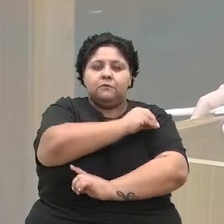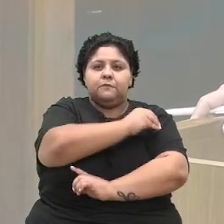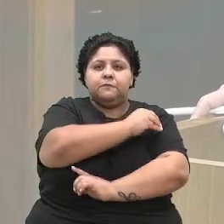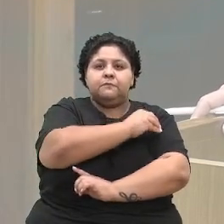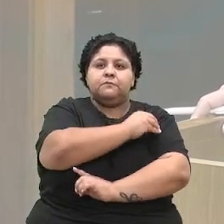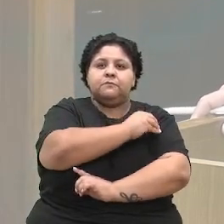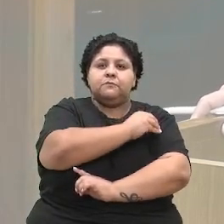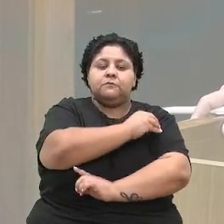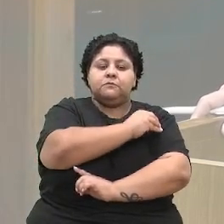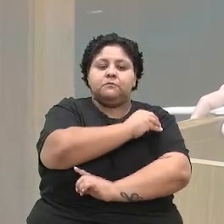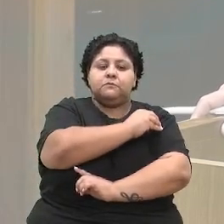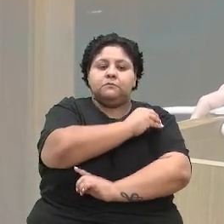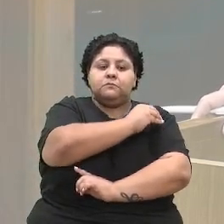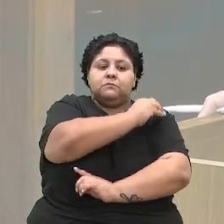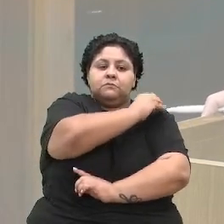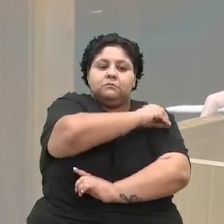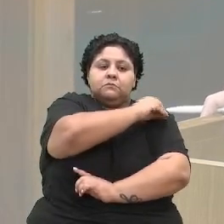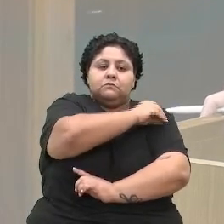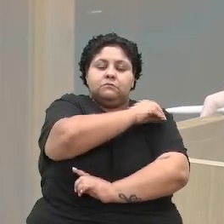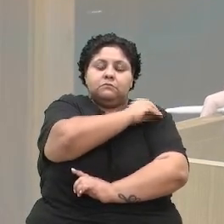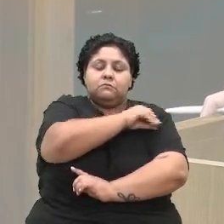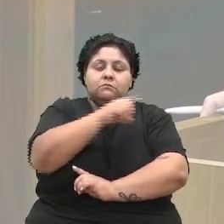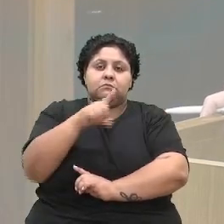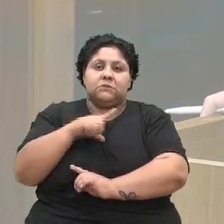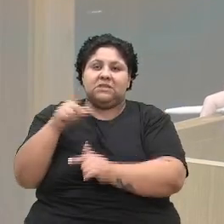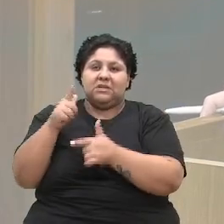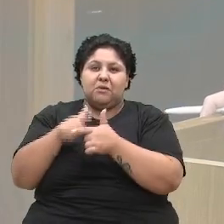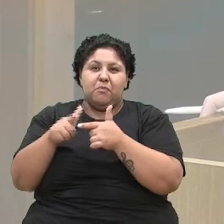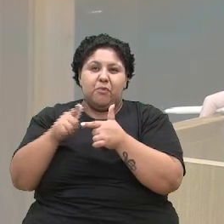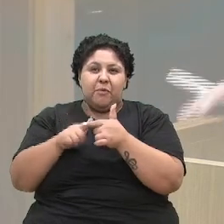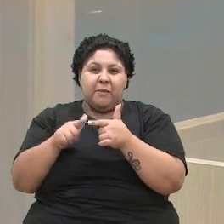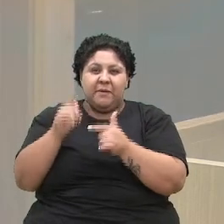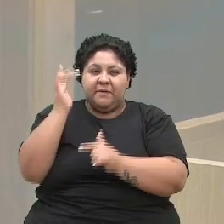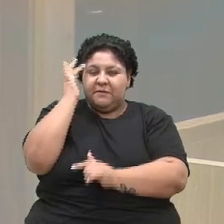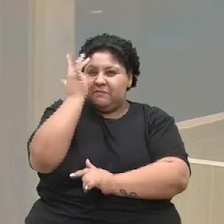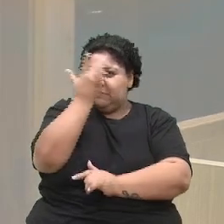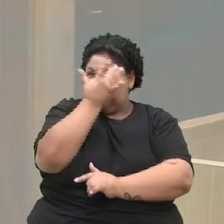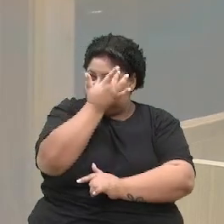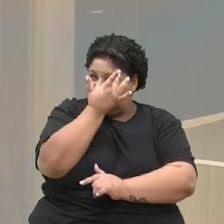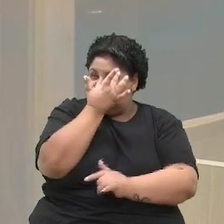têm problemas de saúde mental, pessoas de